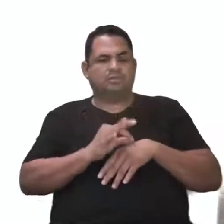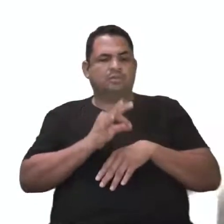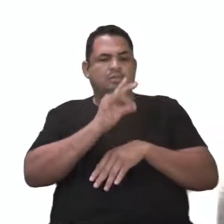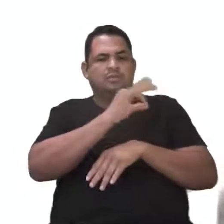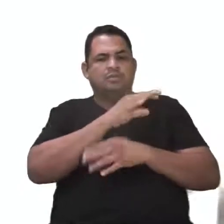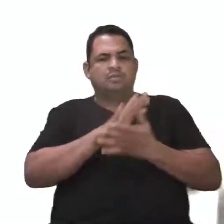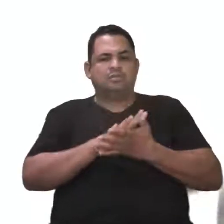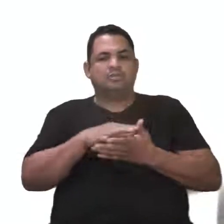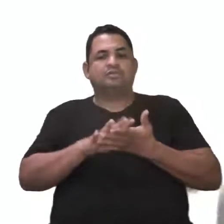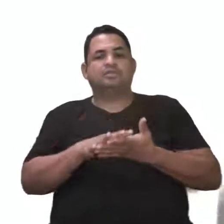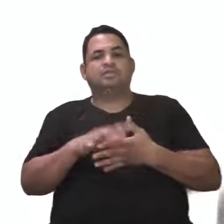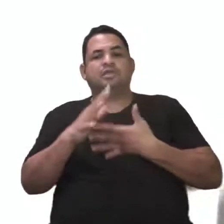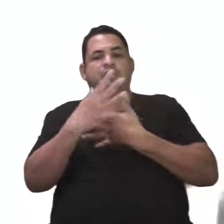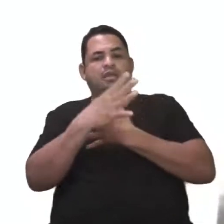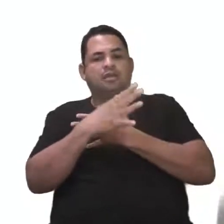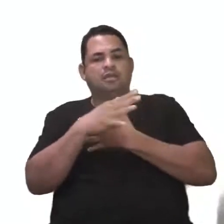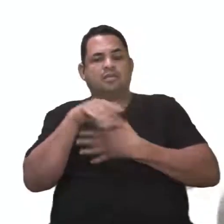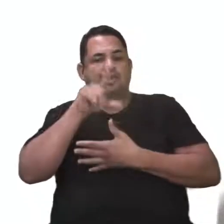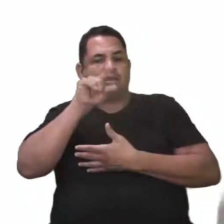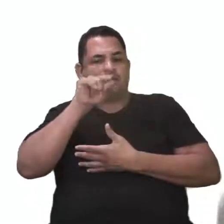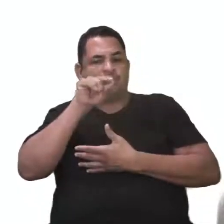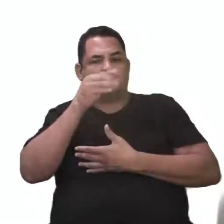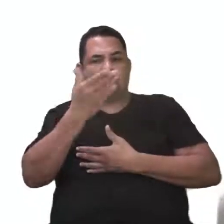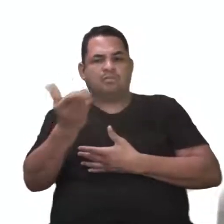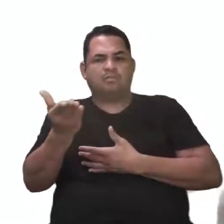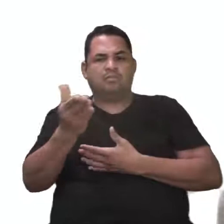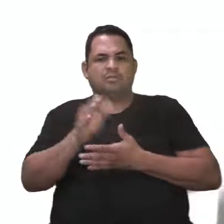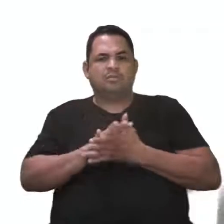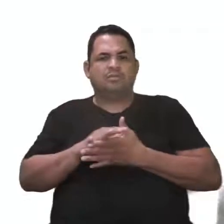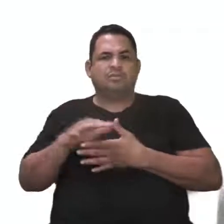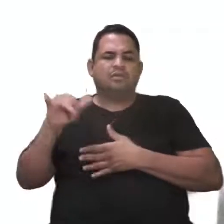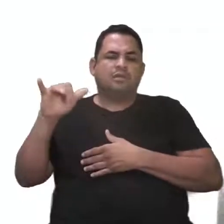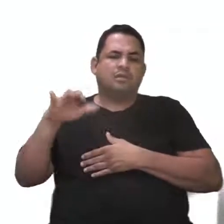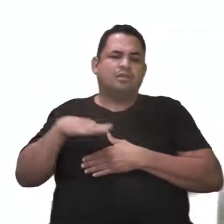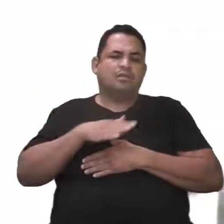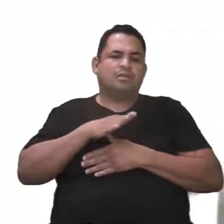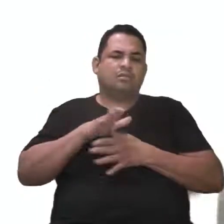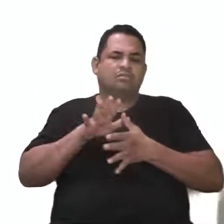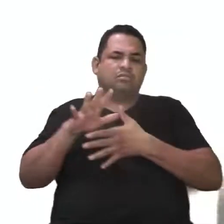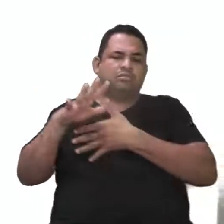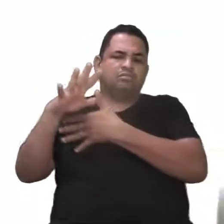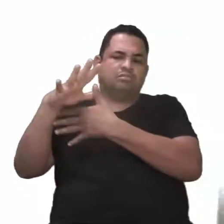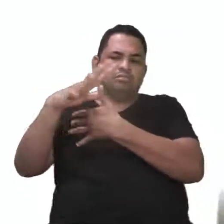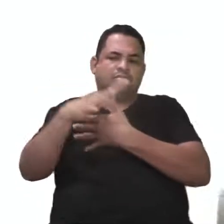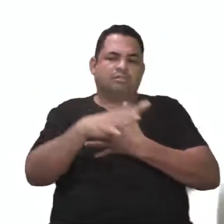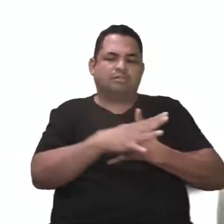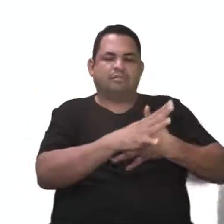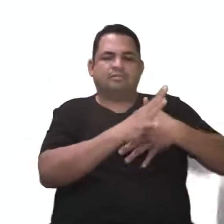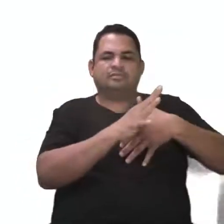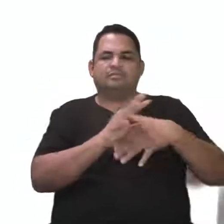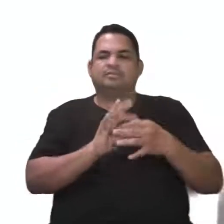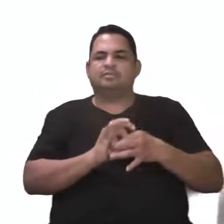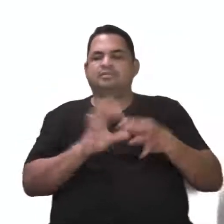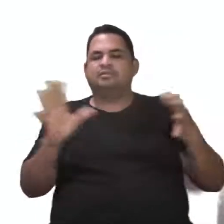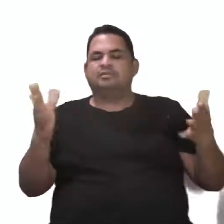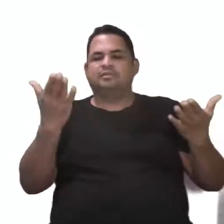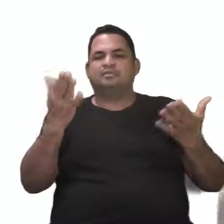tem uma ave. Tá? Ela não tá nem pra gente, tá voando alegre, livre e solta aí,